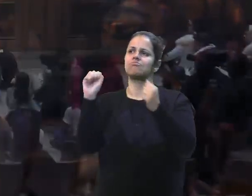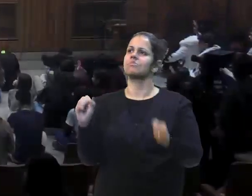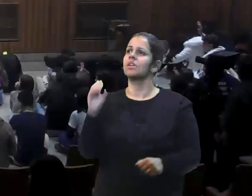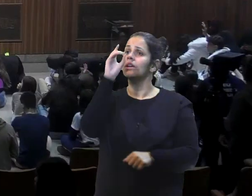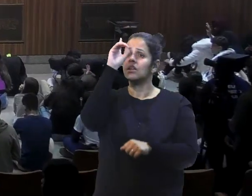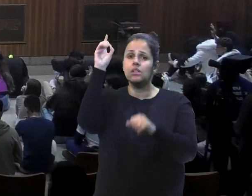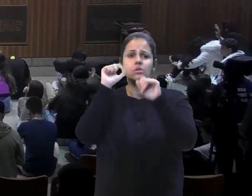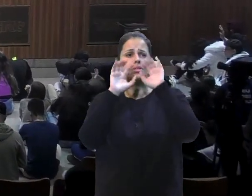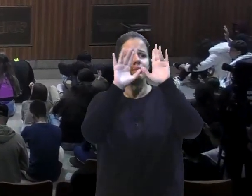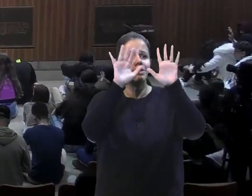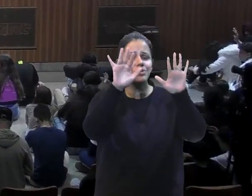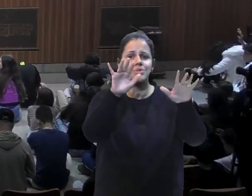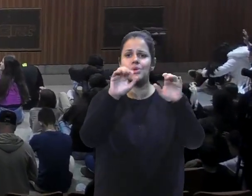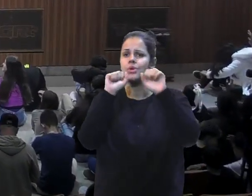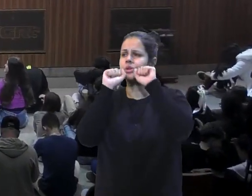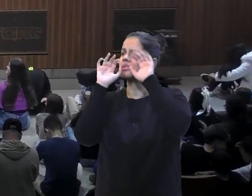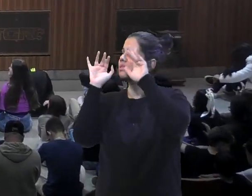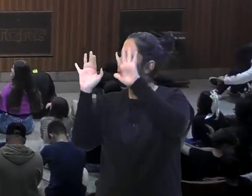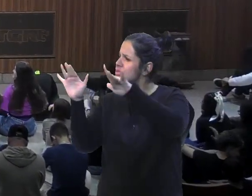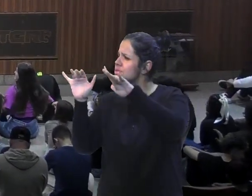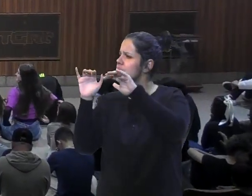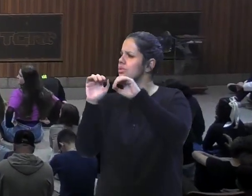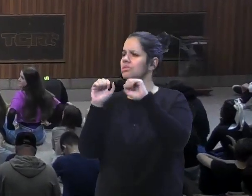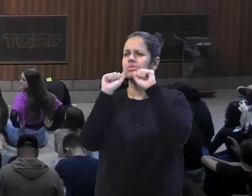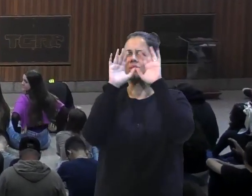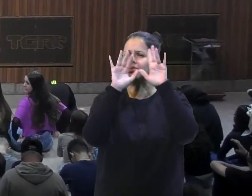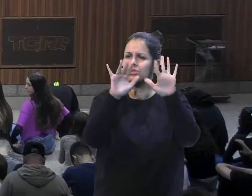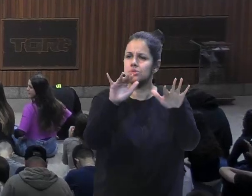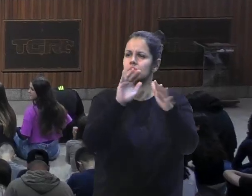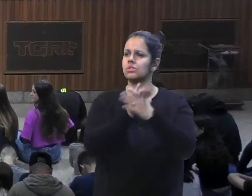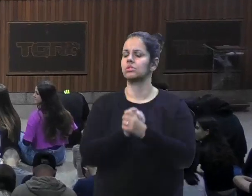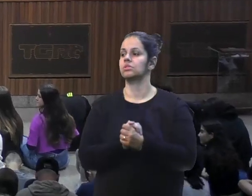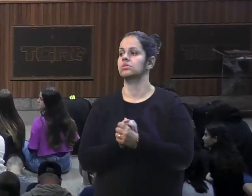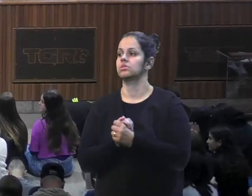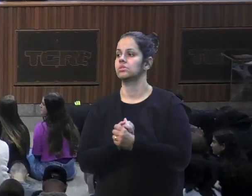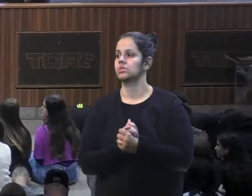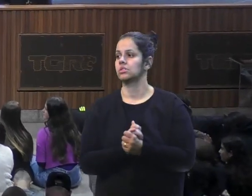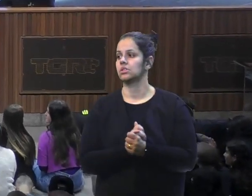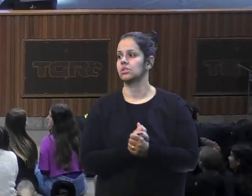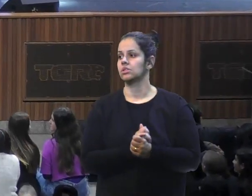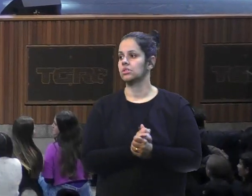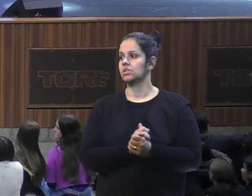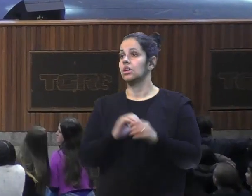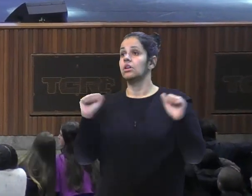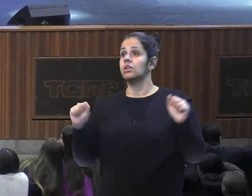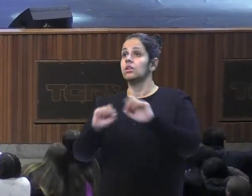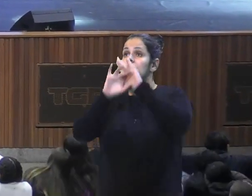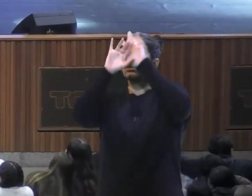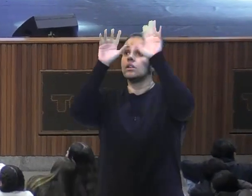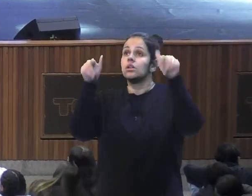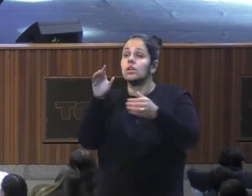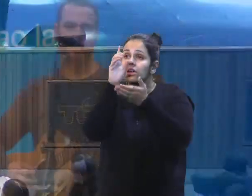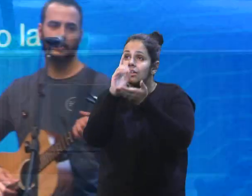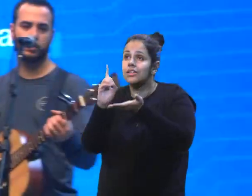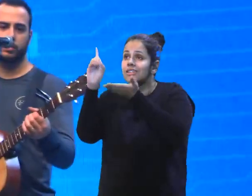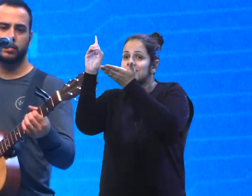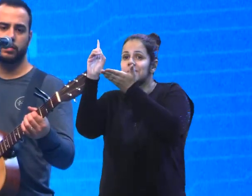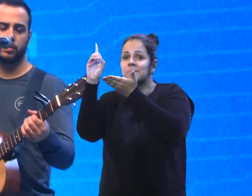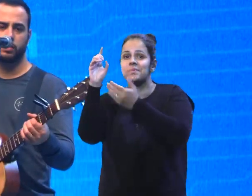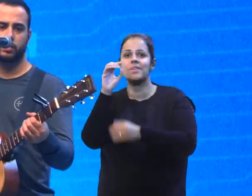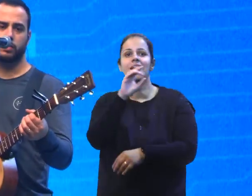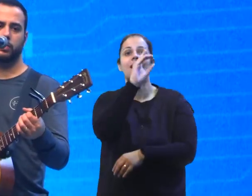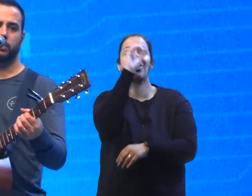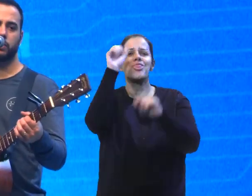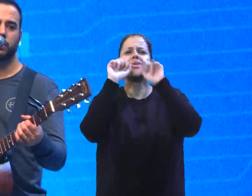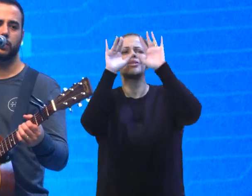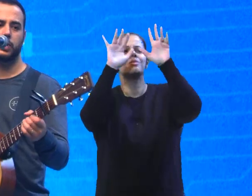abençoe, mano. Deus abençoe, filha. Deus abençoe, meninos. Glória a Deus. Deus abençoe, cara.